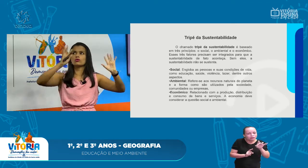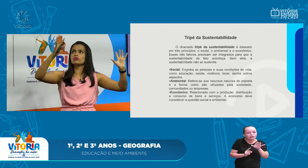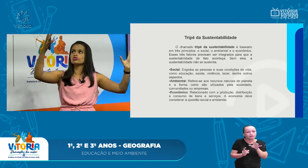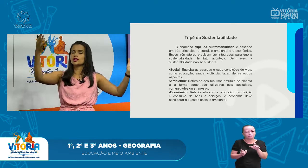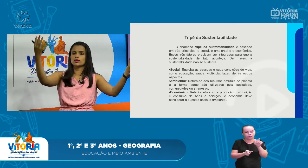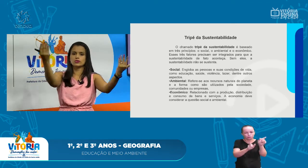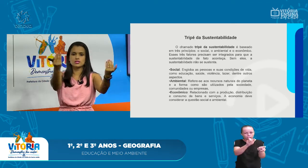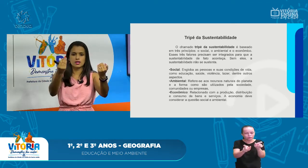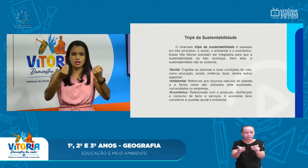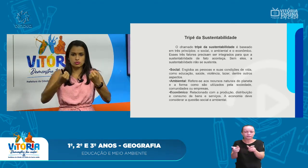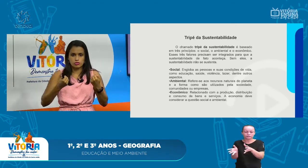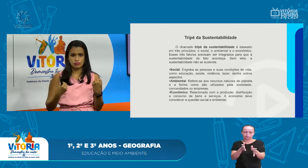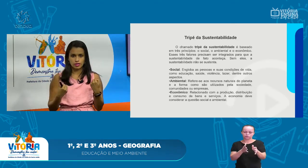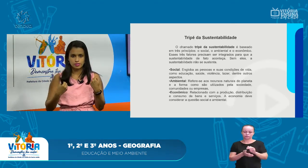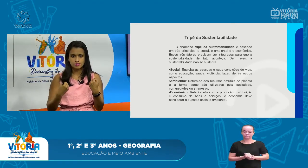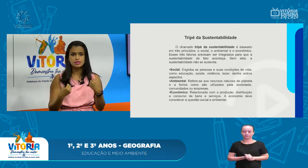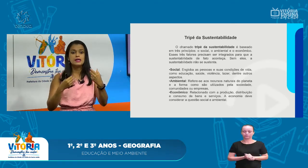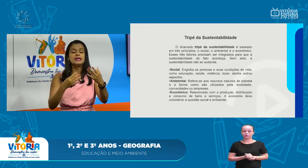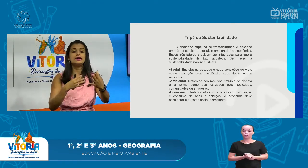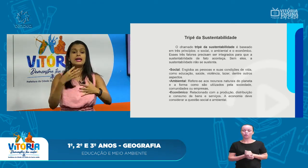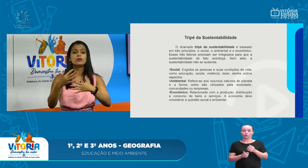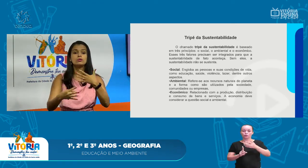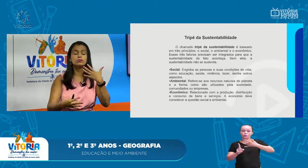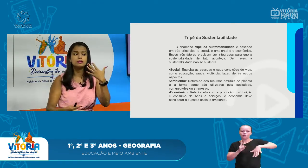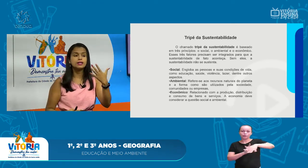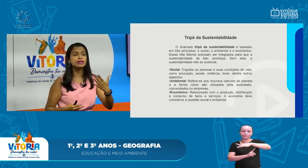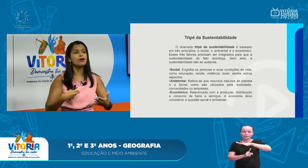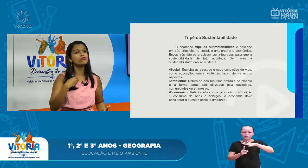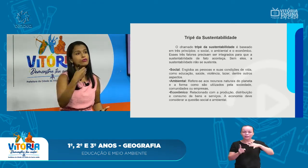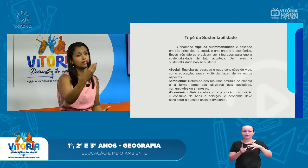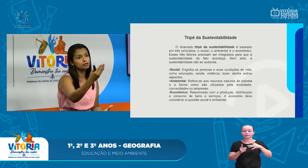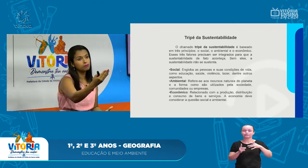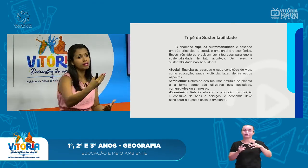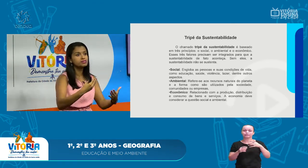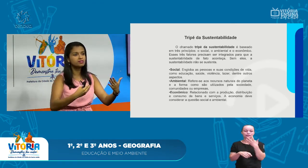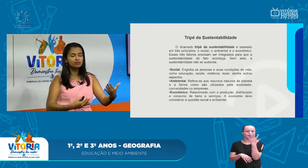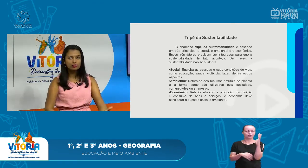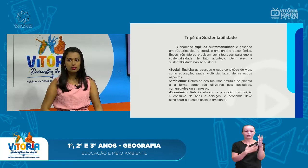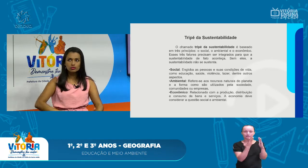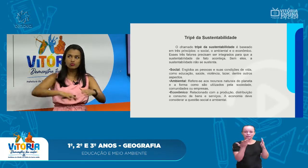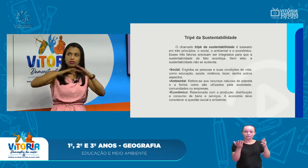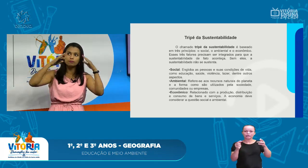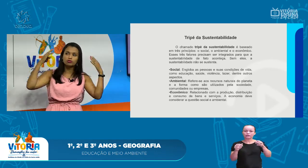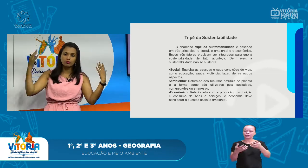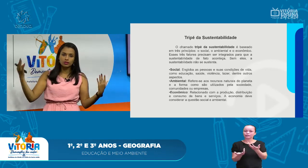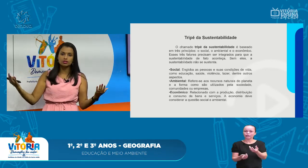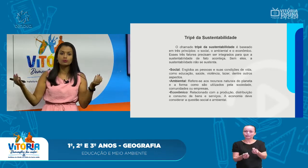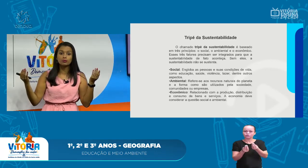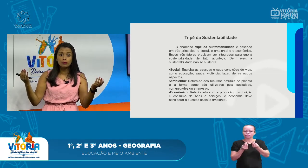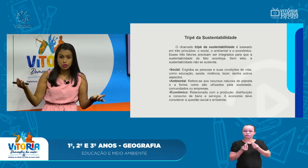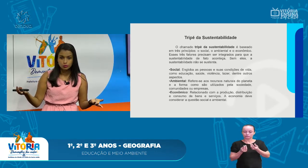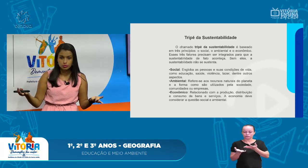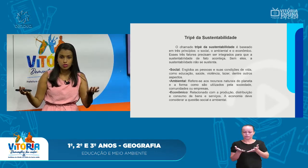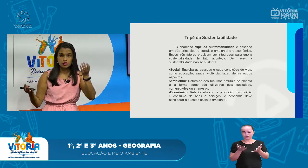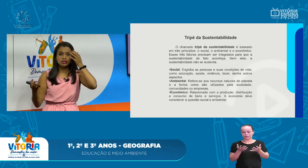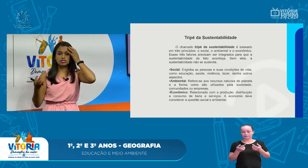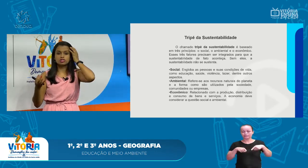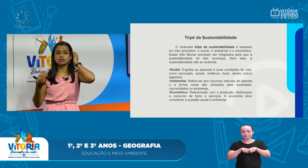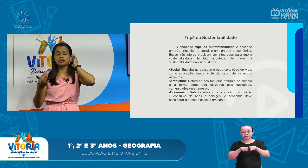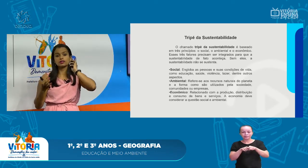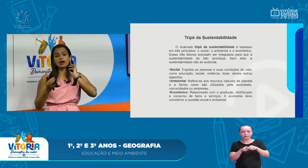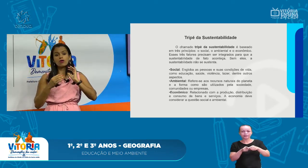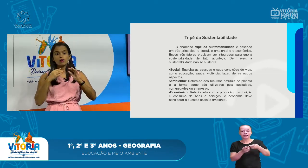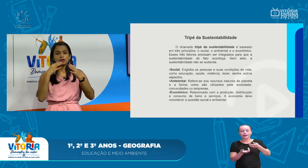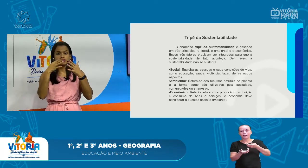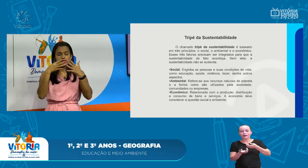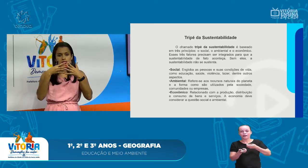com os recursos da natureza que ela nos oferece, e a economia, que é a oferta de bens e serviços feitos pelos poderes públicos, que a gente